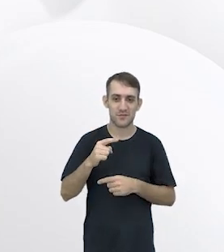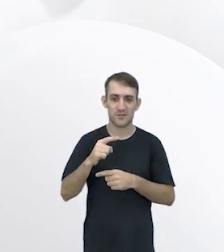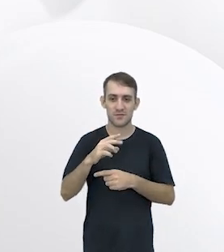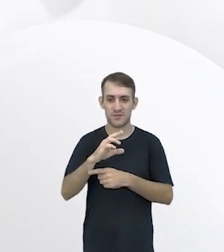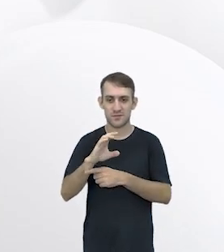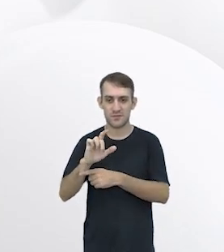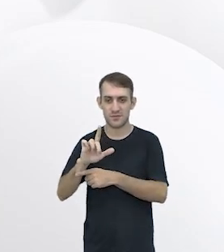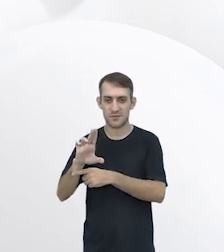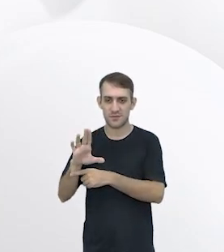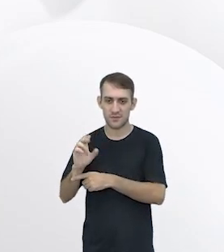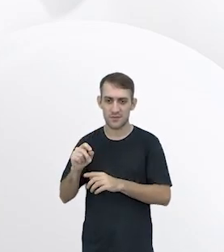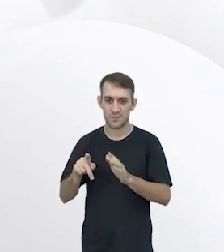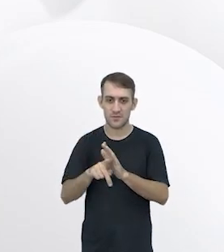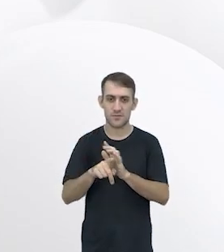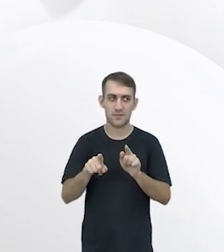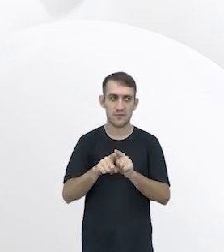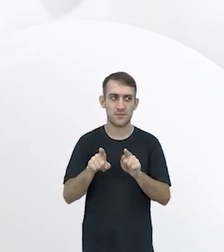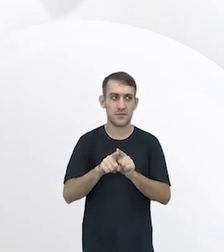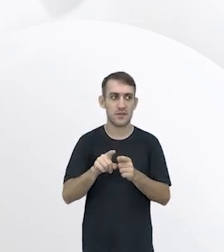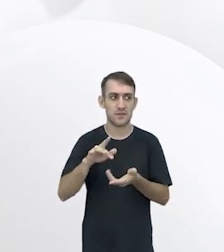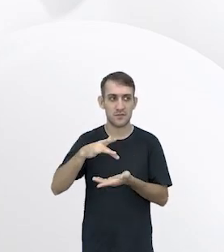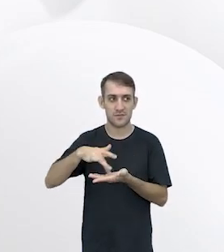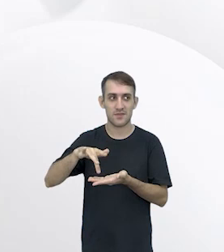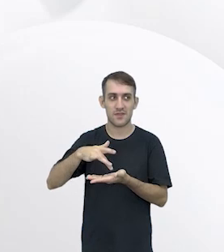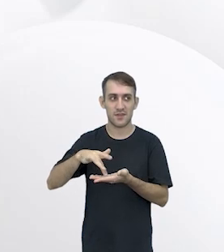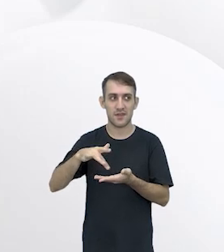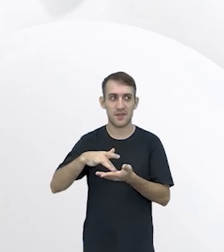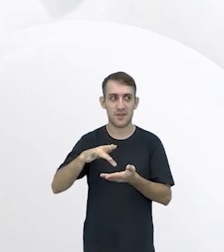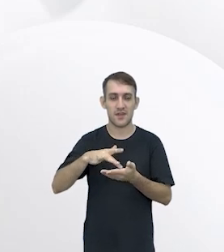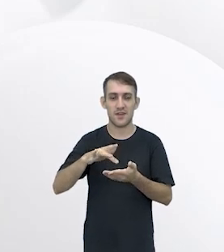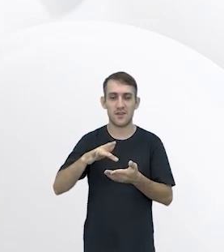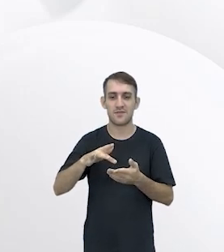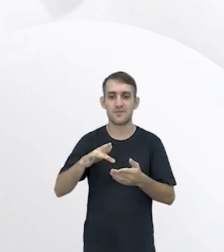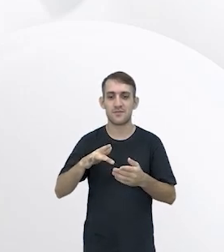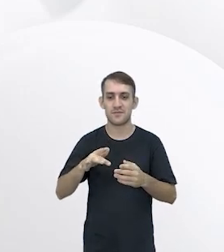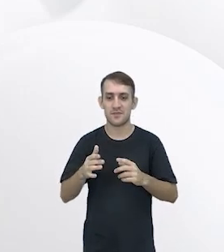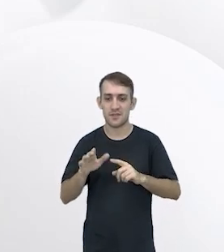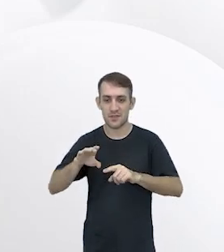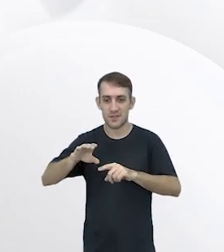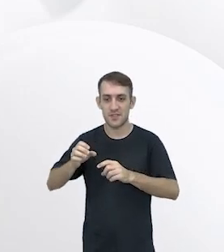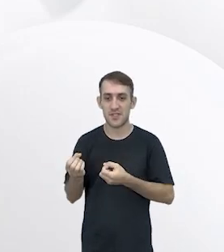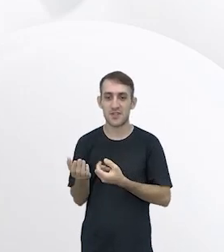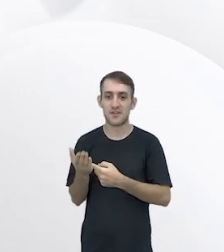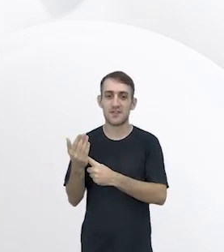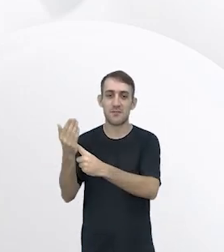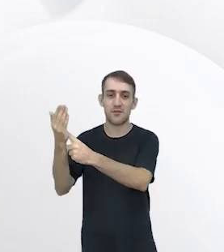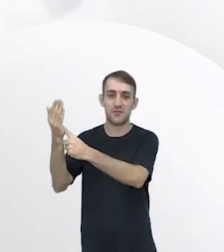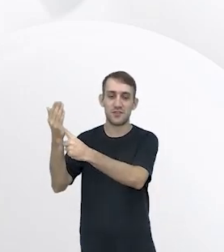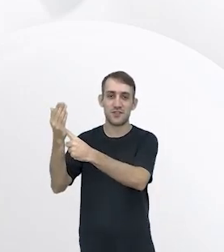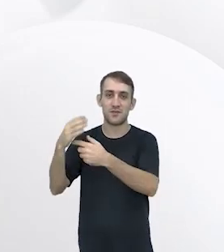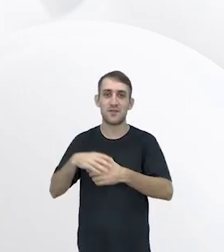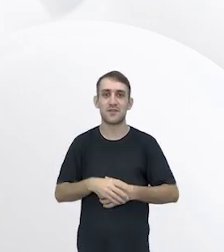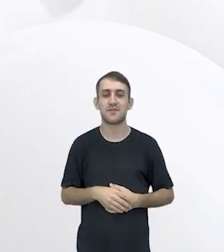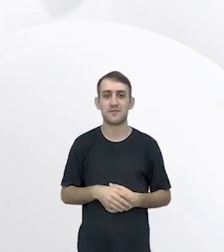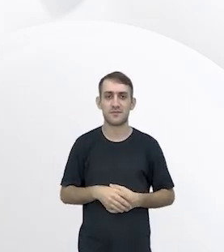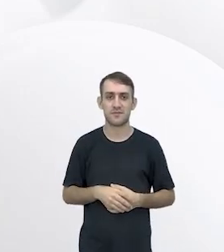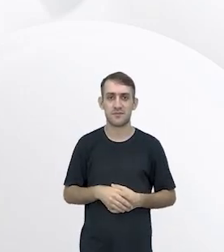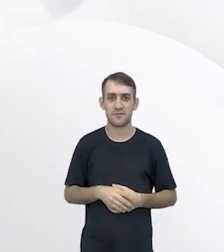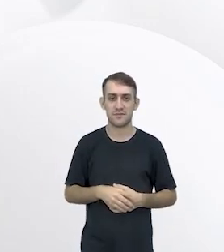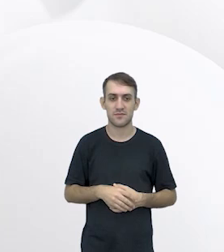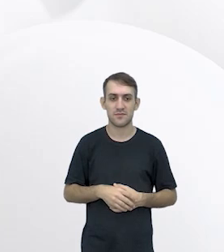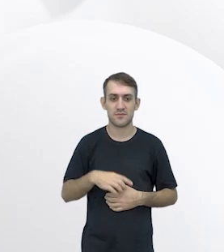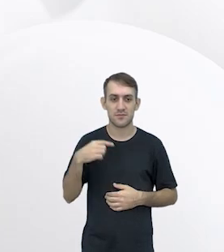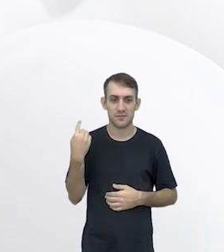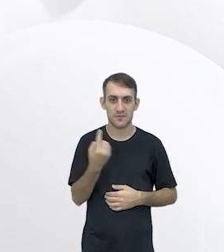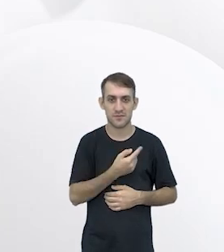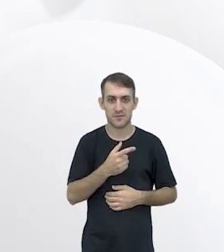células-tronco, neurotecnologias, produção de tecnologias de defesa, estratégias de controle de pragas, entre outros, com